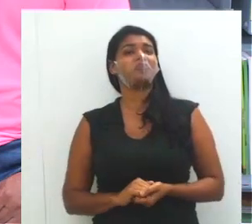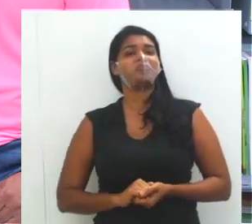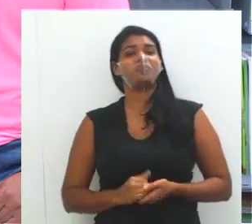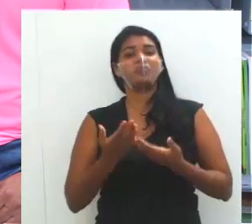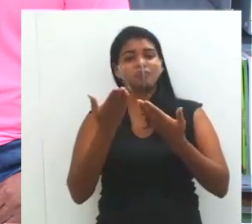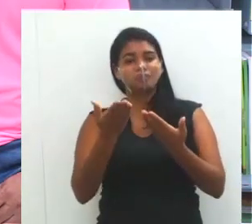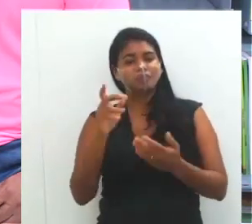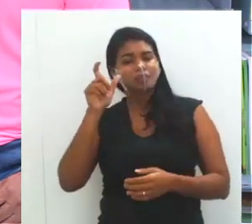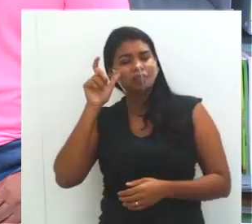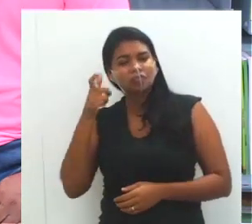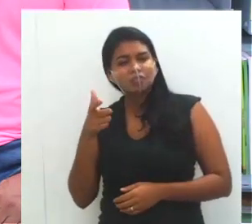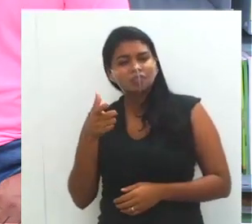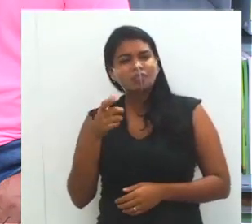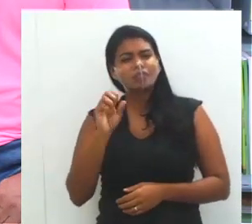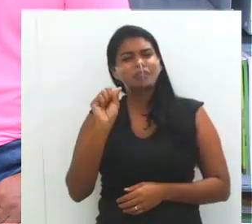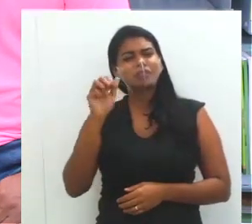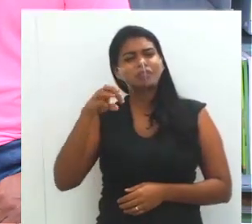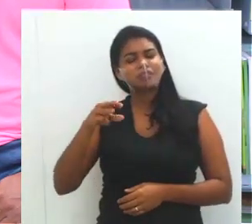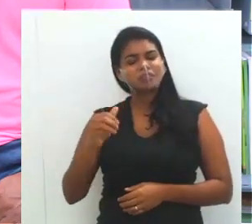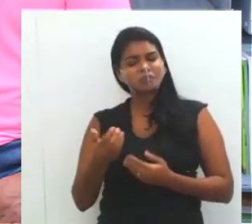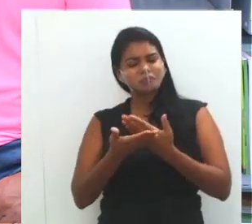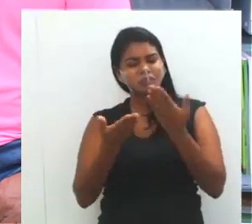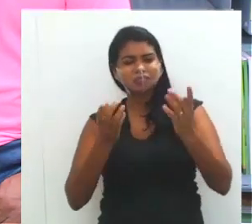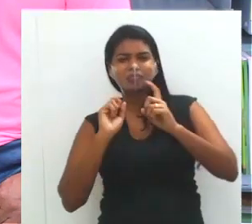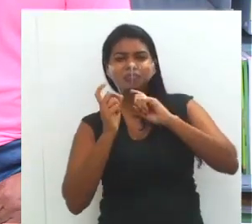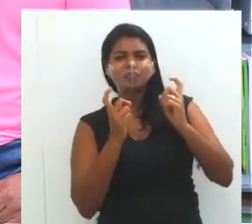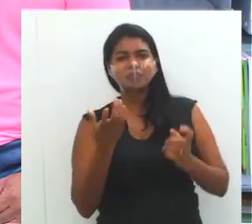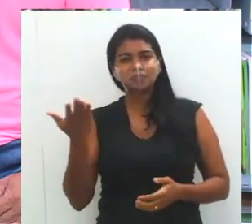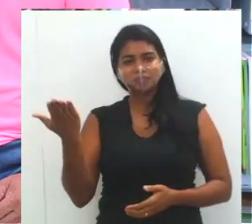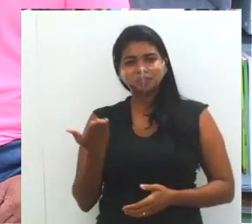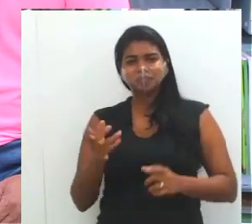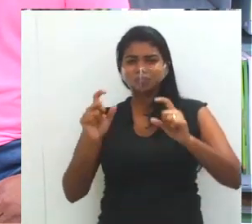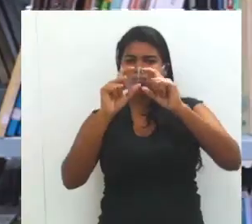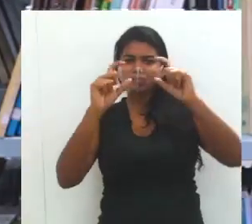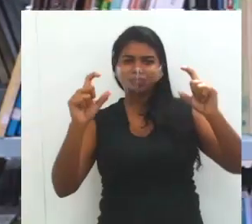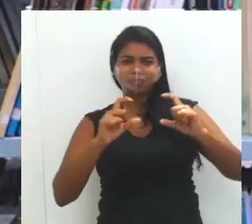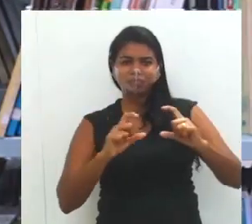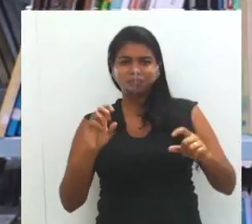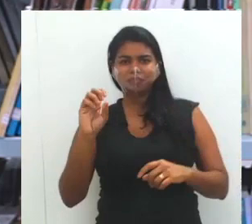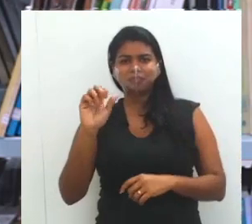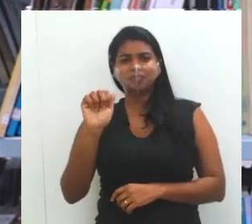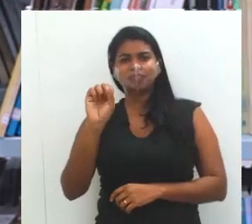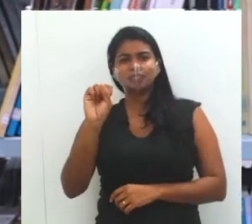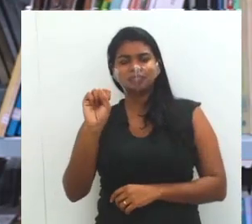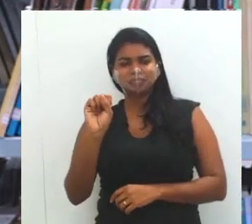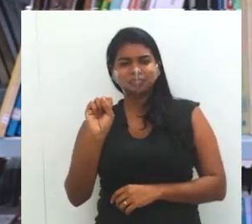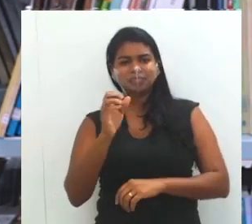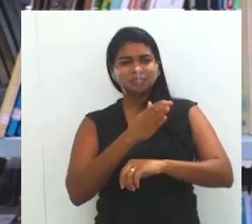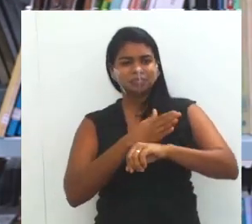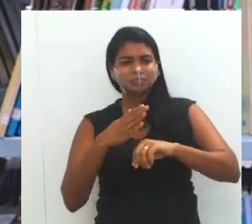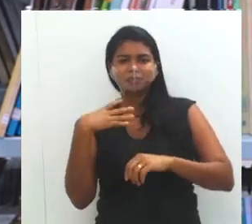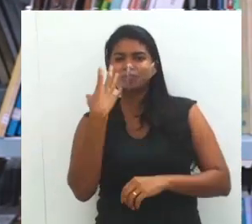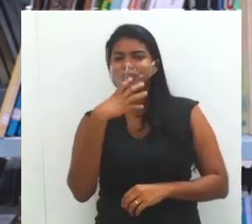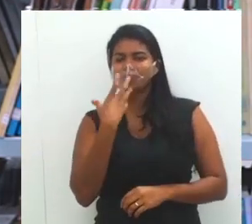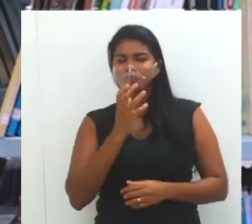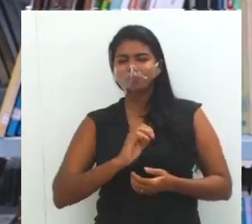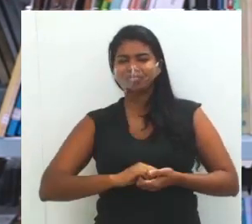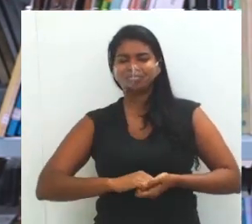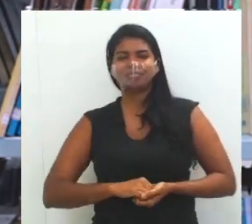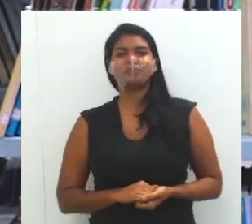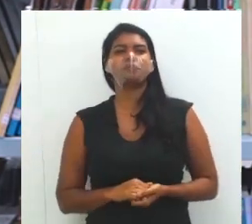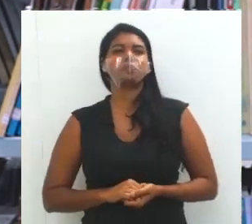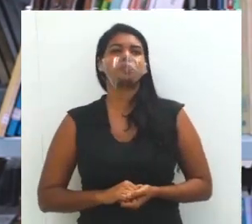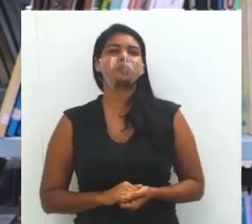interessante, você abriu o nosso papo de hoje, certo? Com versos de Asa Branca, essa grande composição